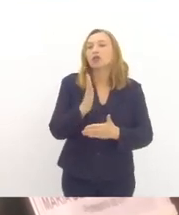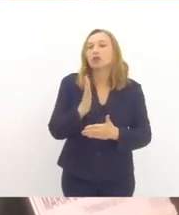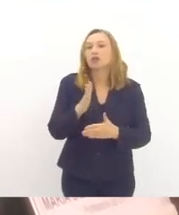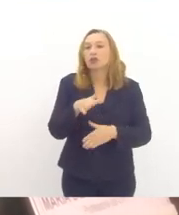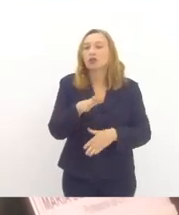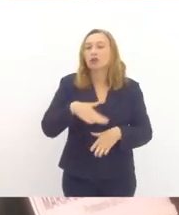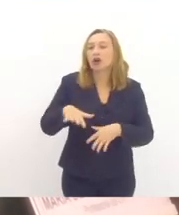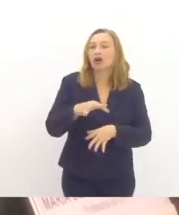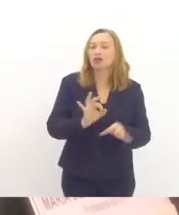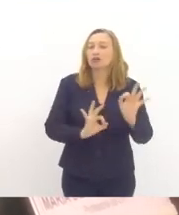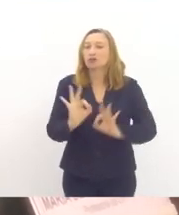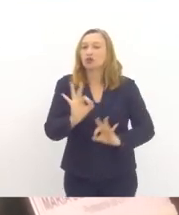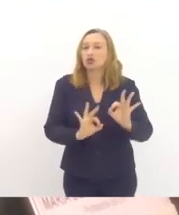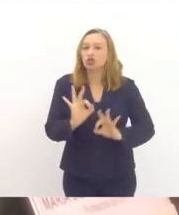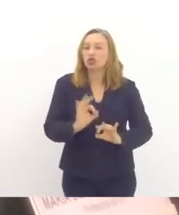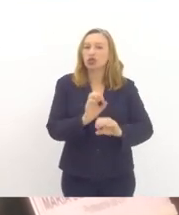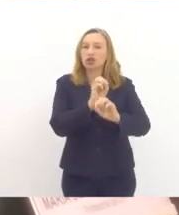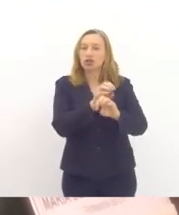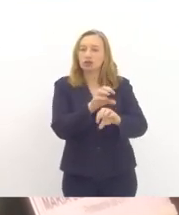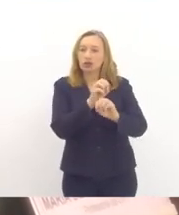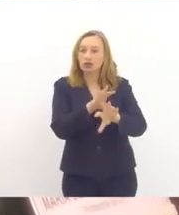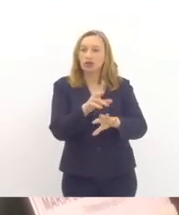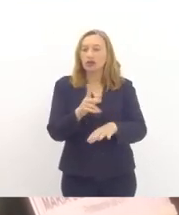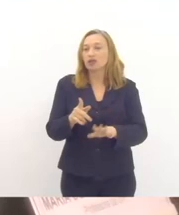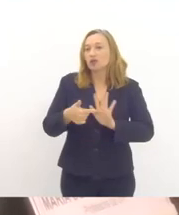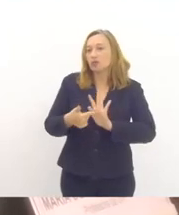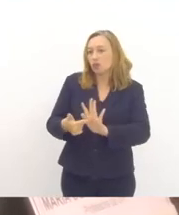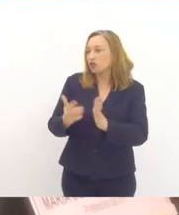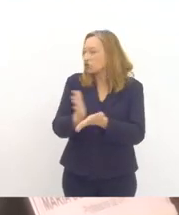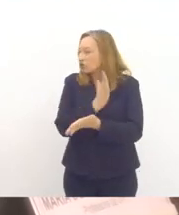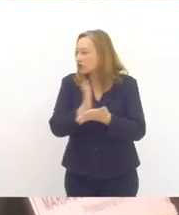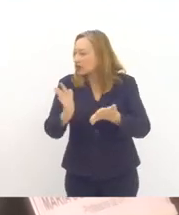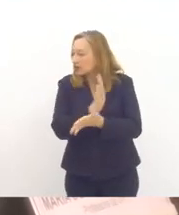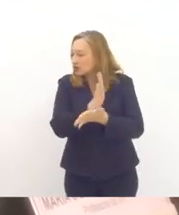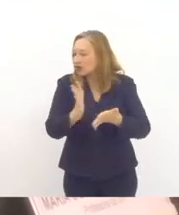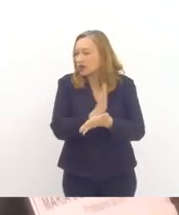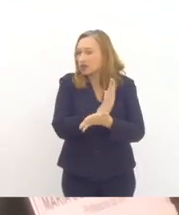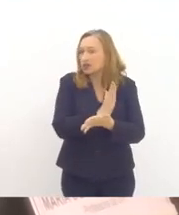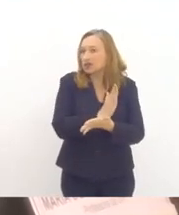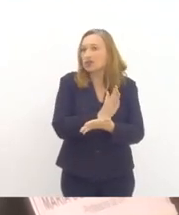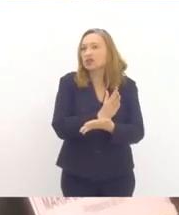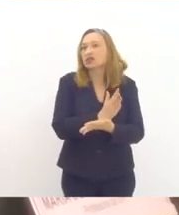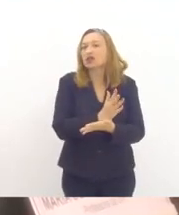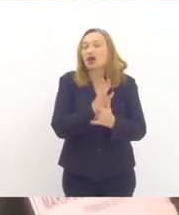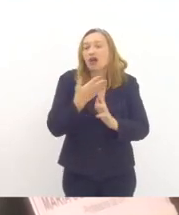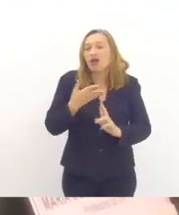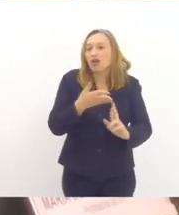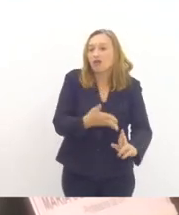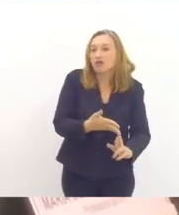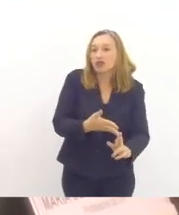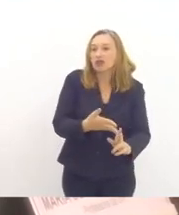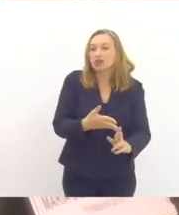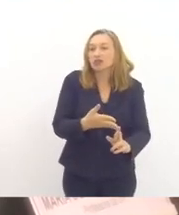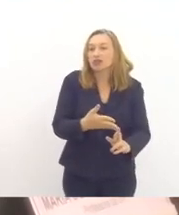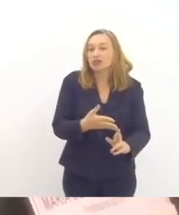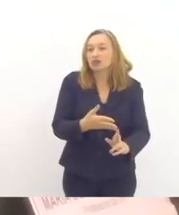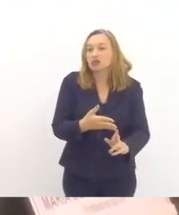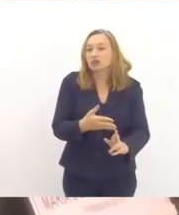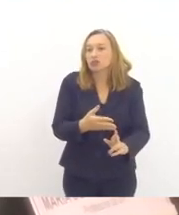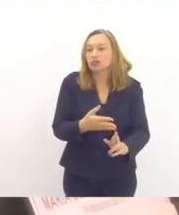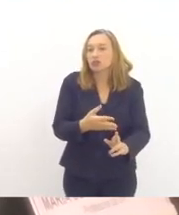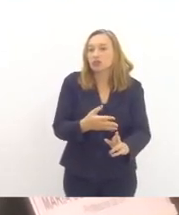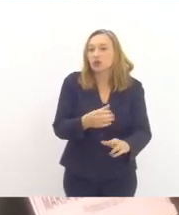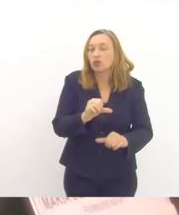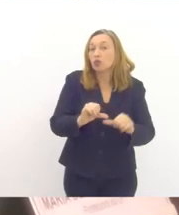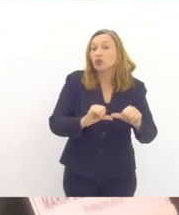projeto educativo, que aparecem muitas vezes cindidos com essa referência a turno e contraturno,